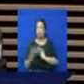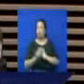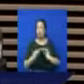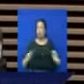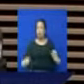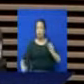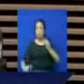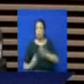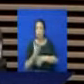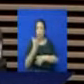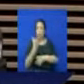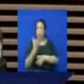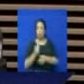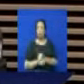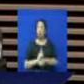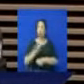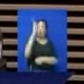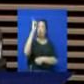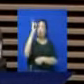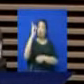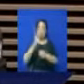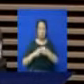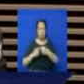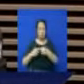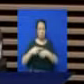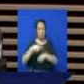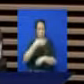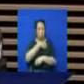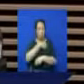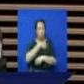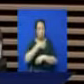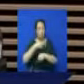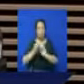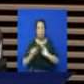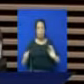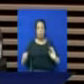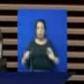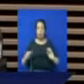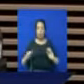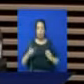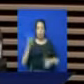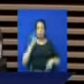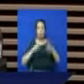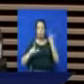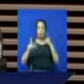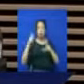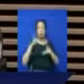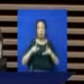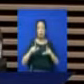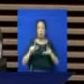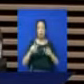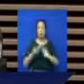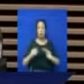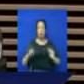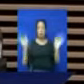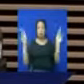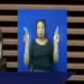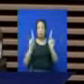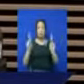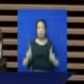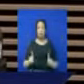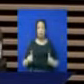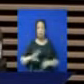estabelecido por Deus nessa cidade, tempo de prosperidade, tempo de paz, tempo de